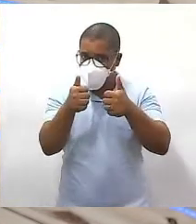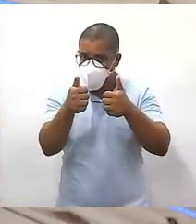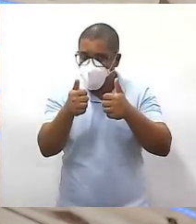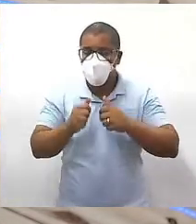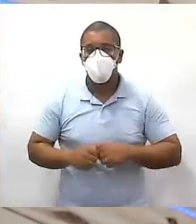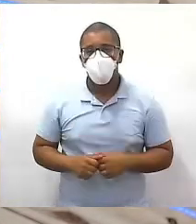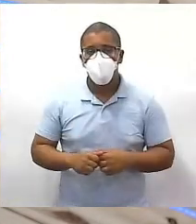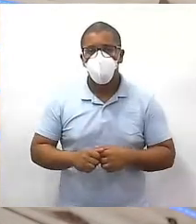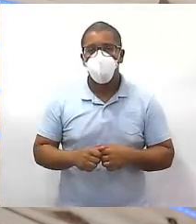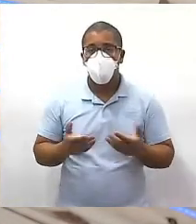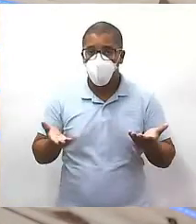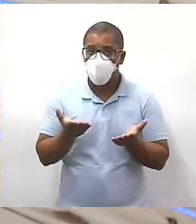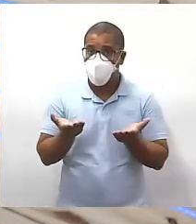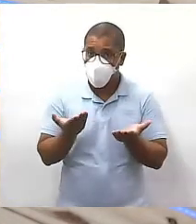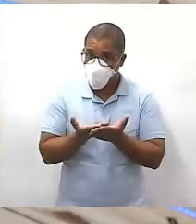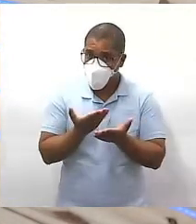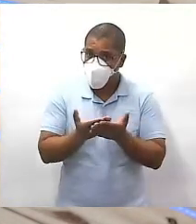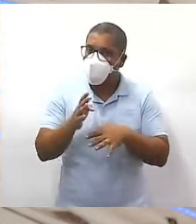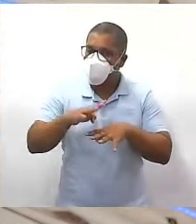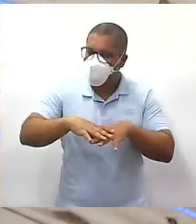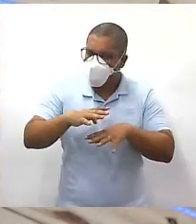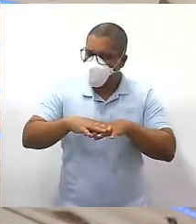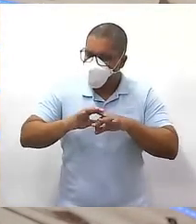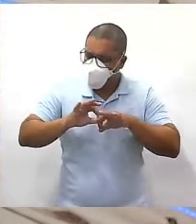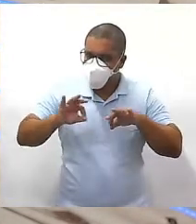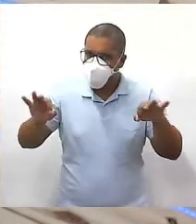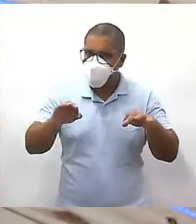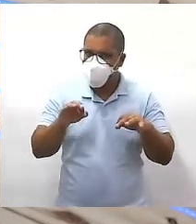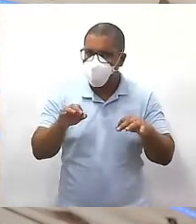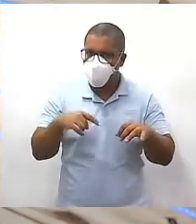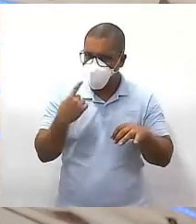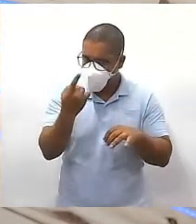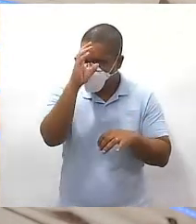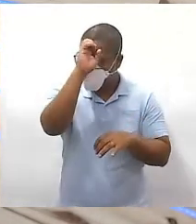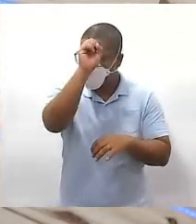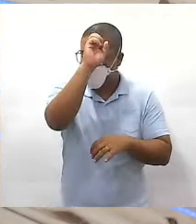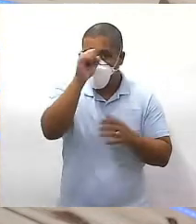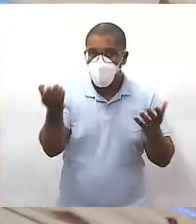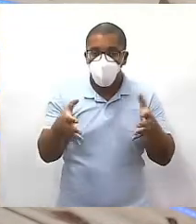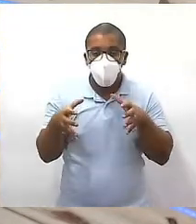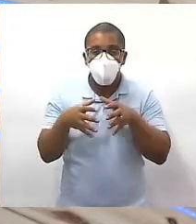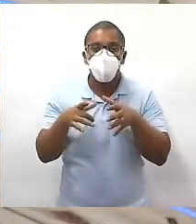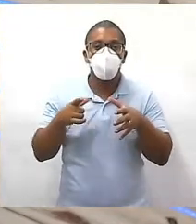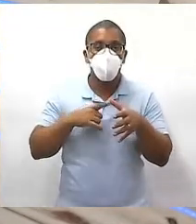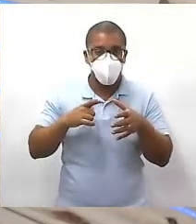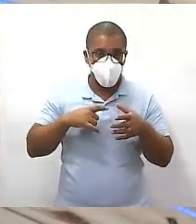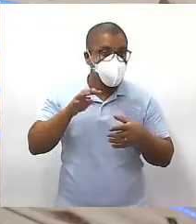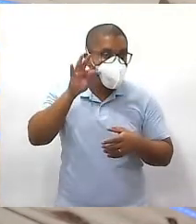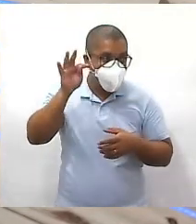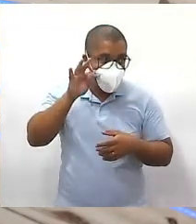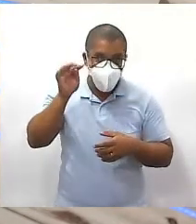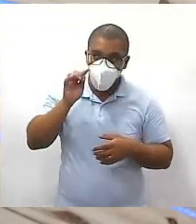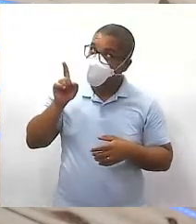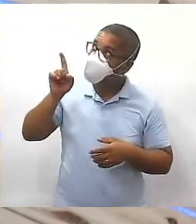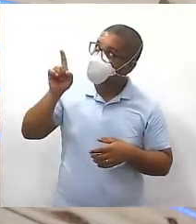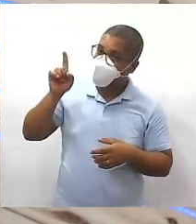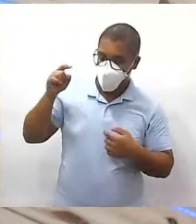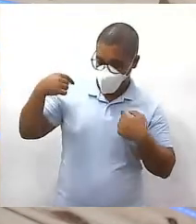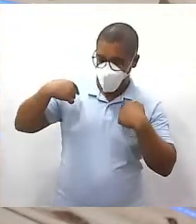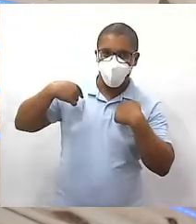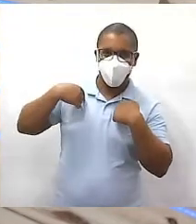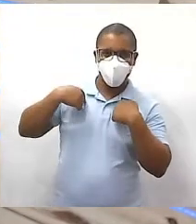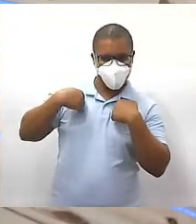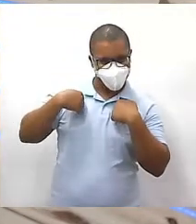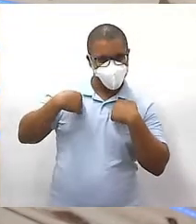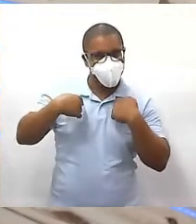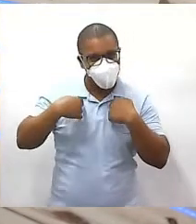ok? Aula de matemática hoje muito gostosa de se trabalhar. Nossa equipe de hoje a gente tá aí com a Ari, ó, no cantinho da tela para